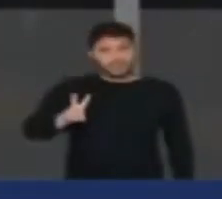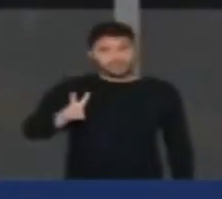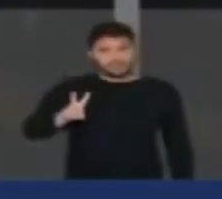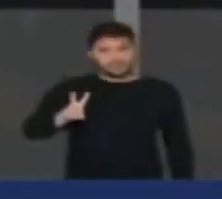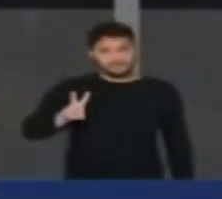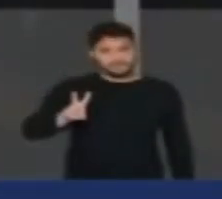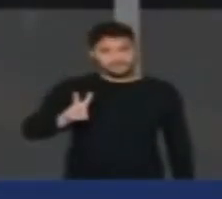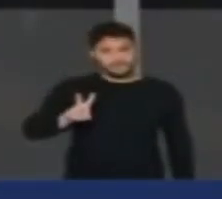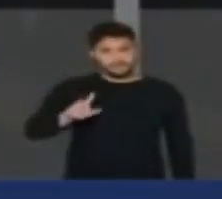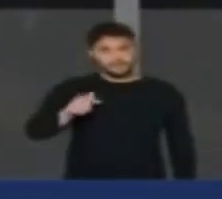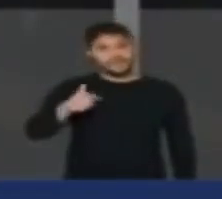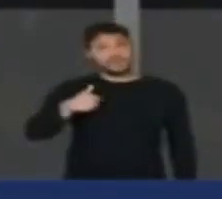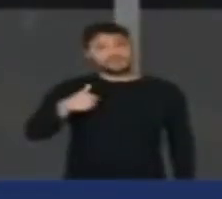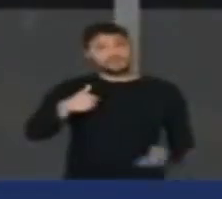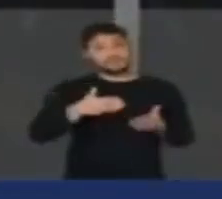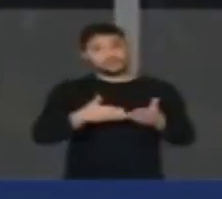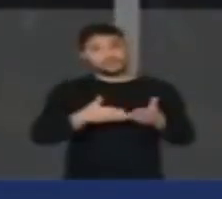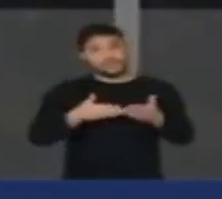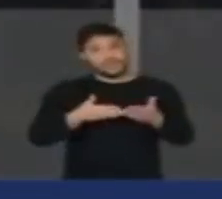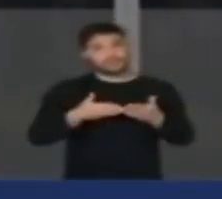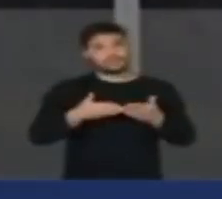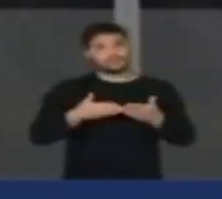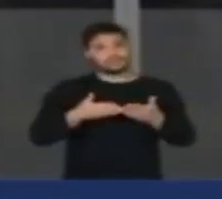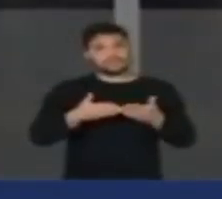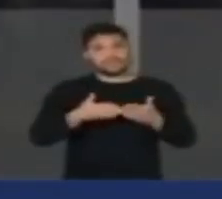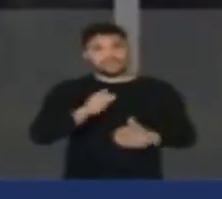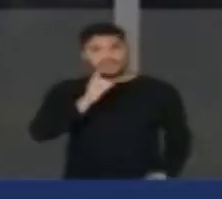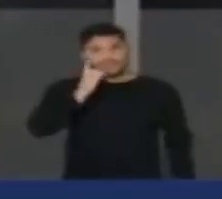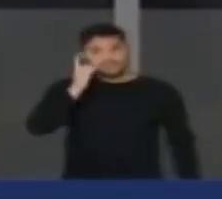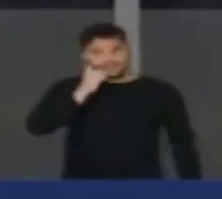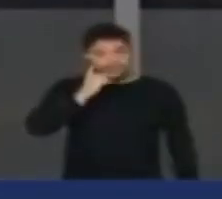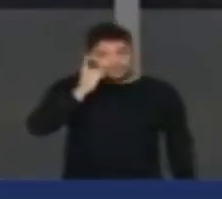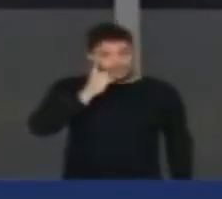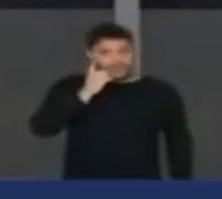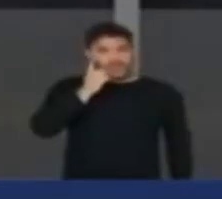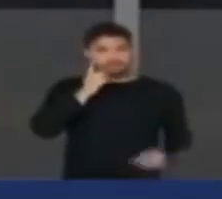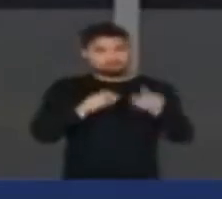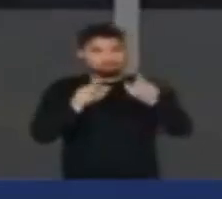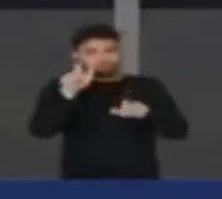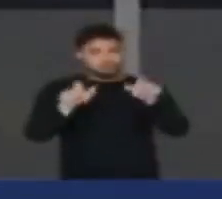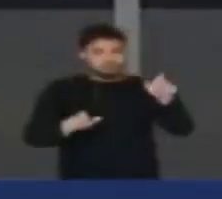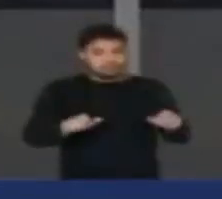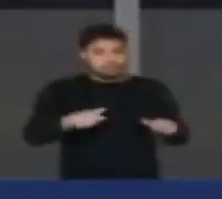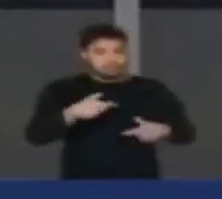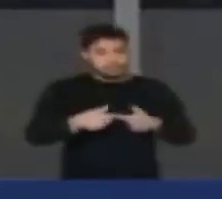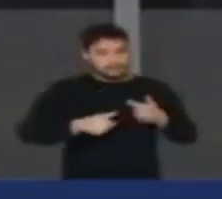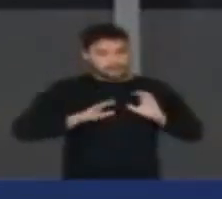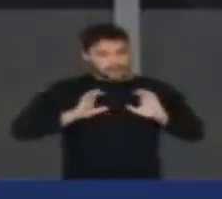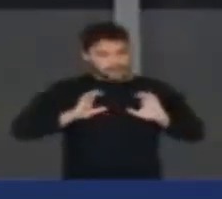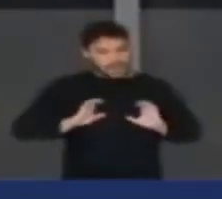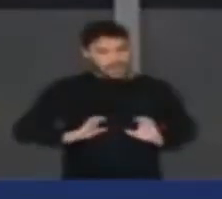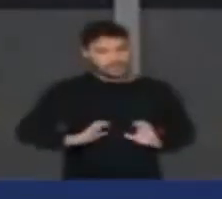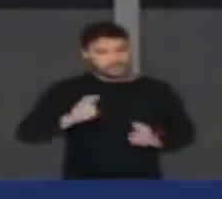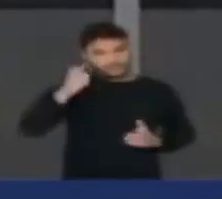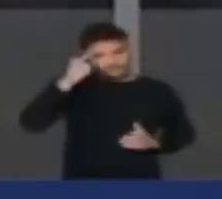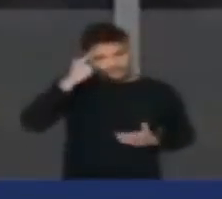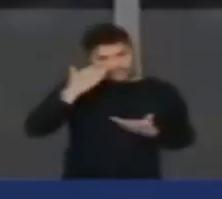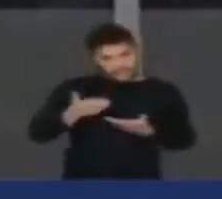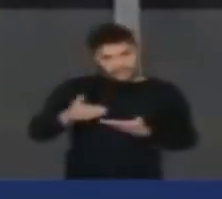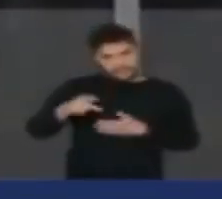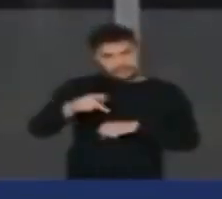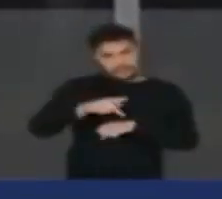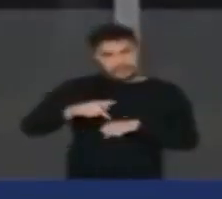Fica aqui o meu apelo para que todo parlamentar seja honesto consigo mesmo e que pense no país, não em